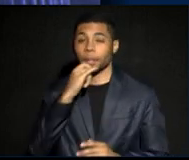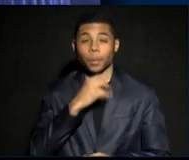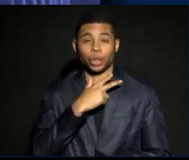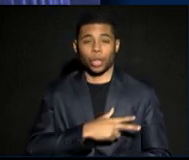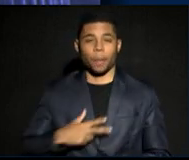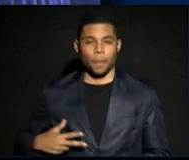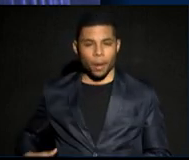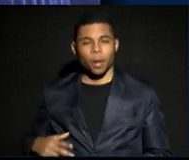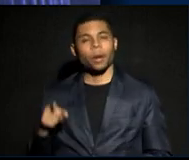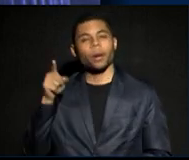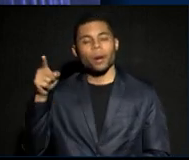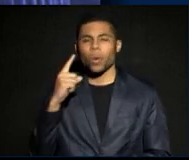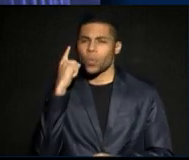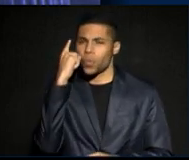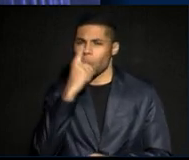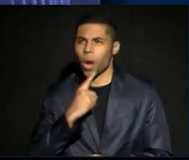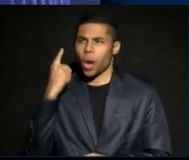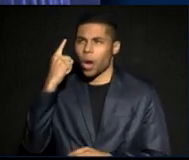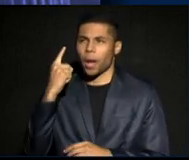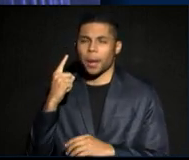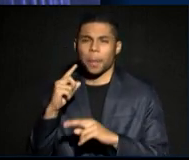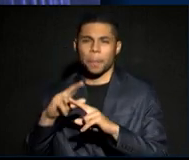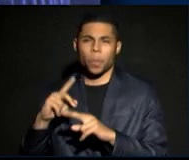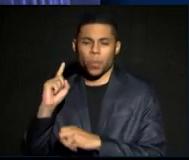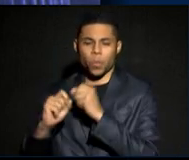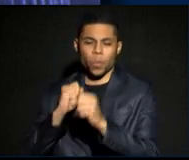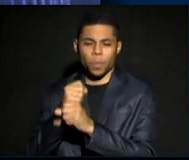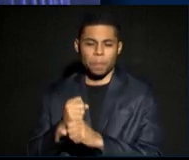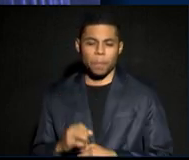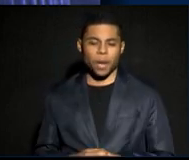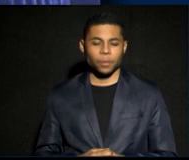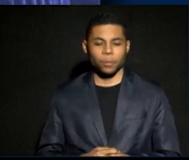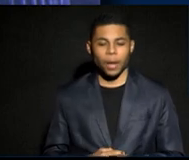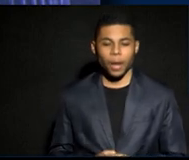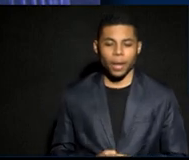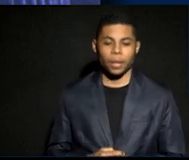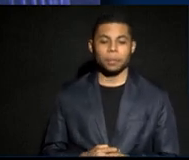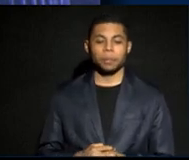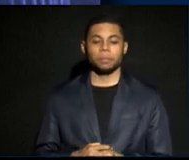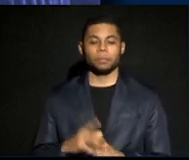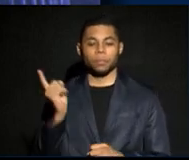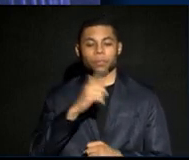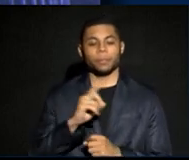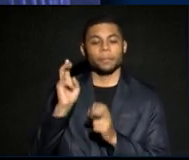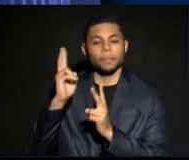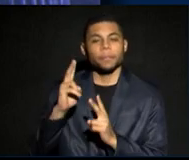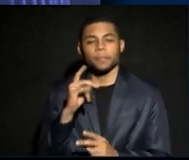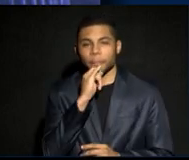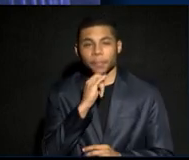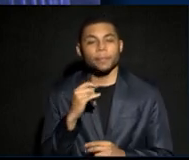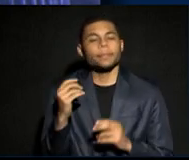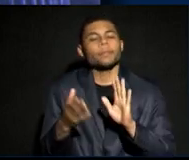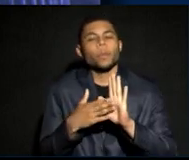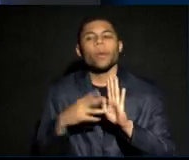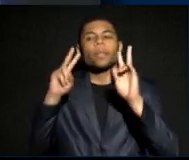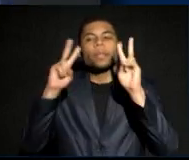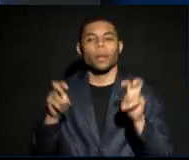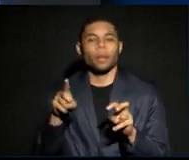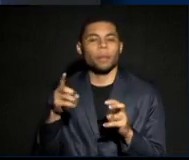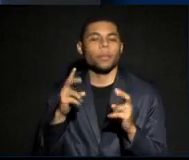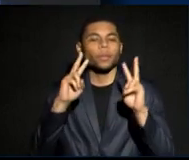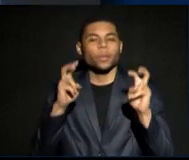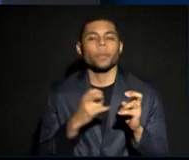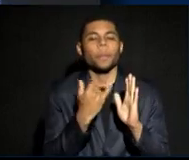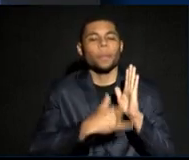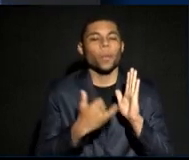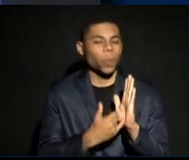Dinamarca parece que é uma hora por ano talvez nem isso como o senhor vê essa questão e que se proponha para esse tempo